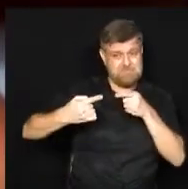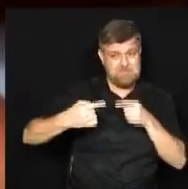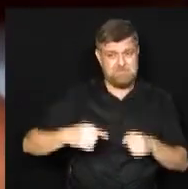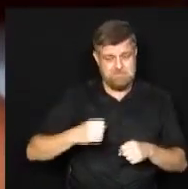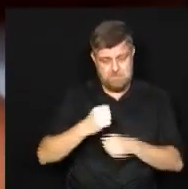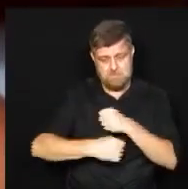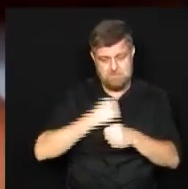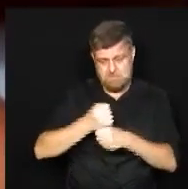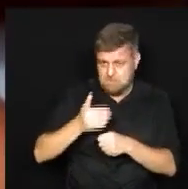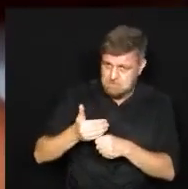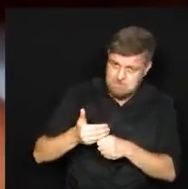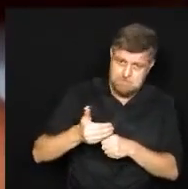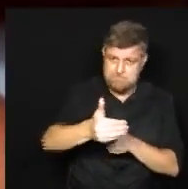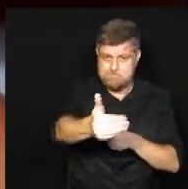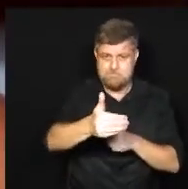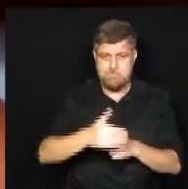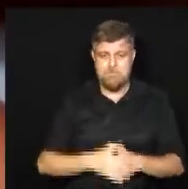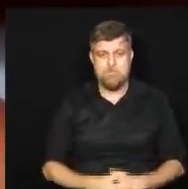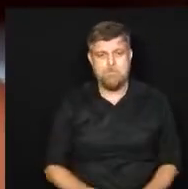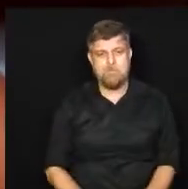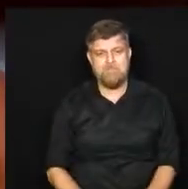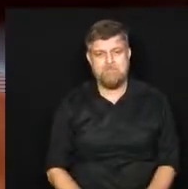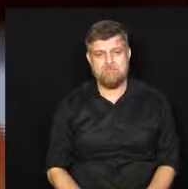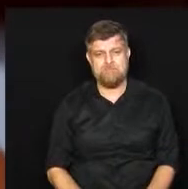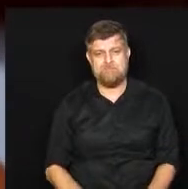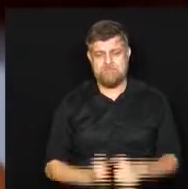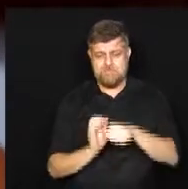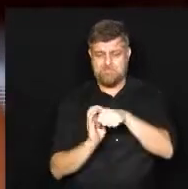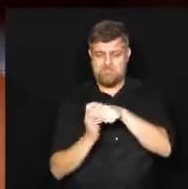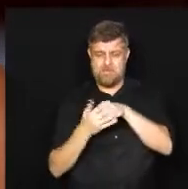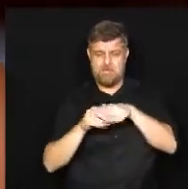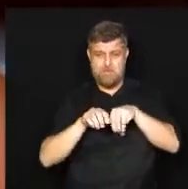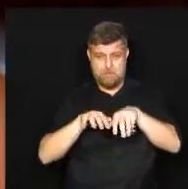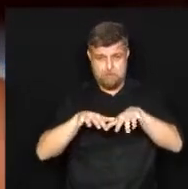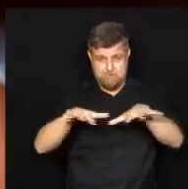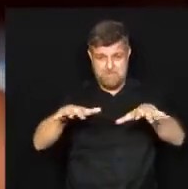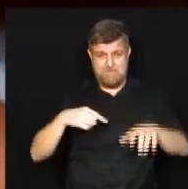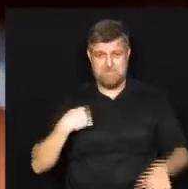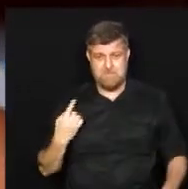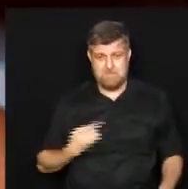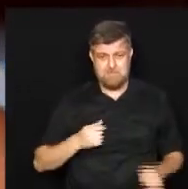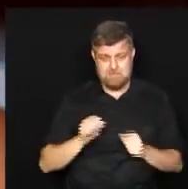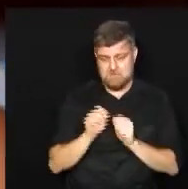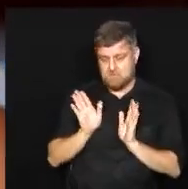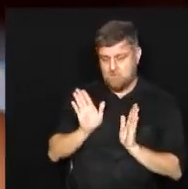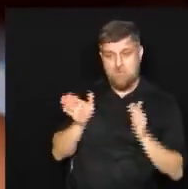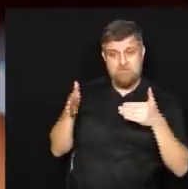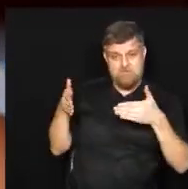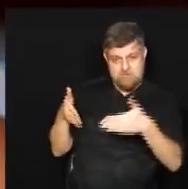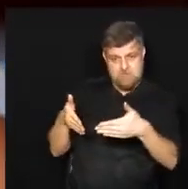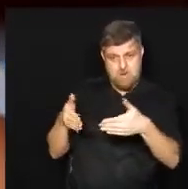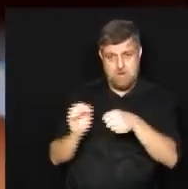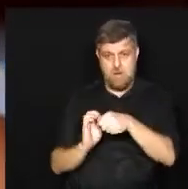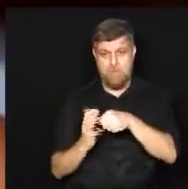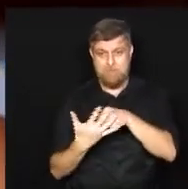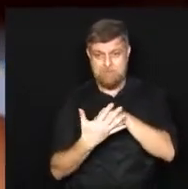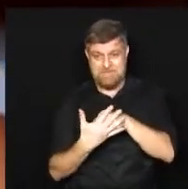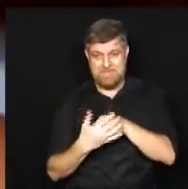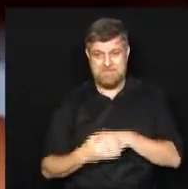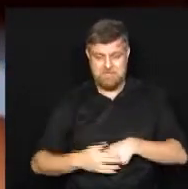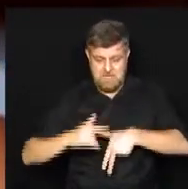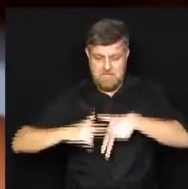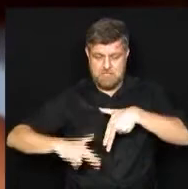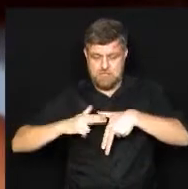da próxima legislatura. Sobre pandemia também, nós fizemos um fórum, o Fórum Pandemia e Violência de